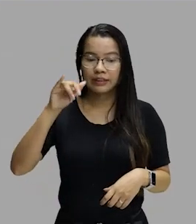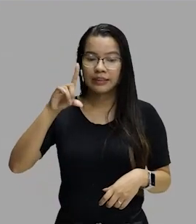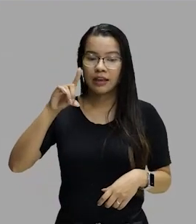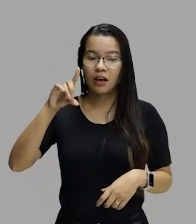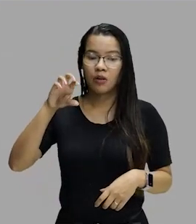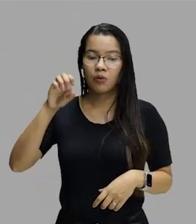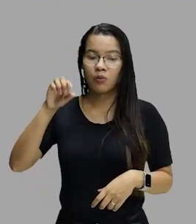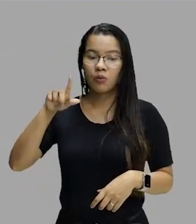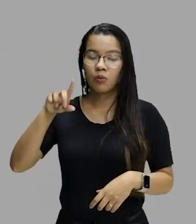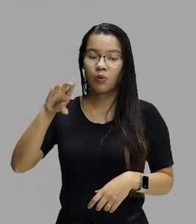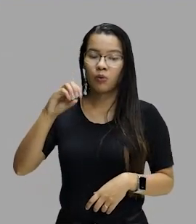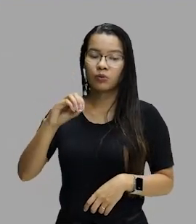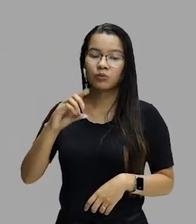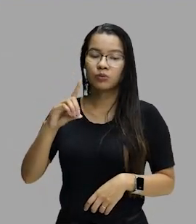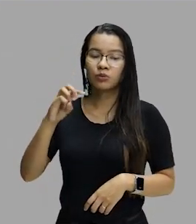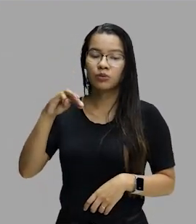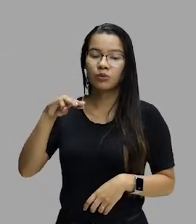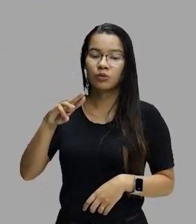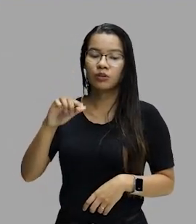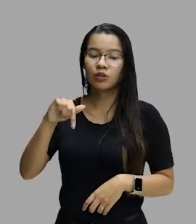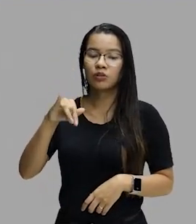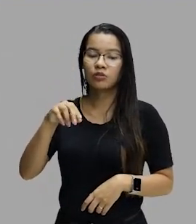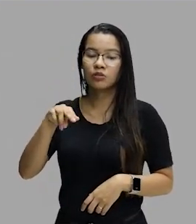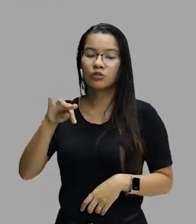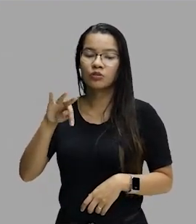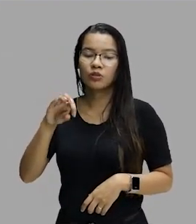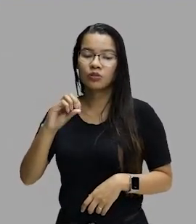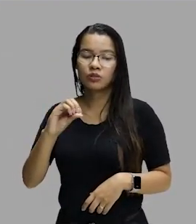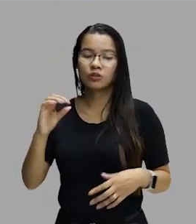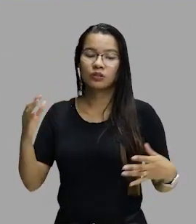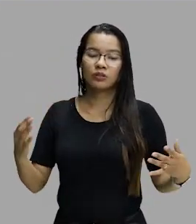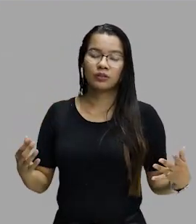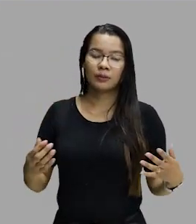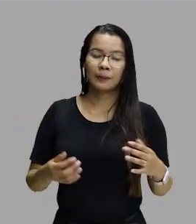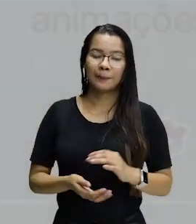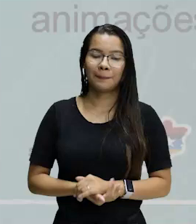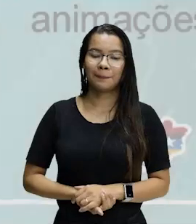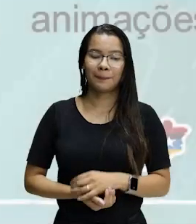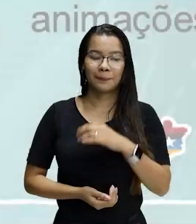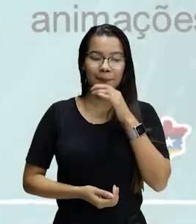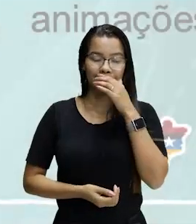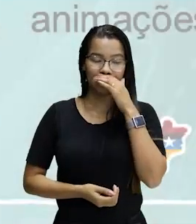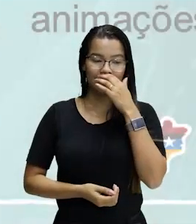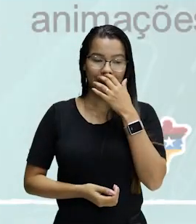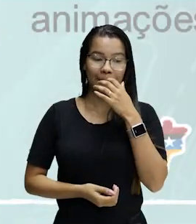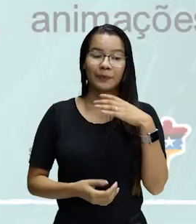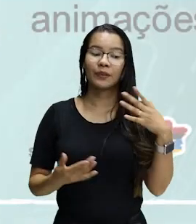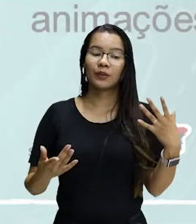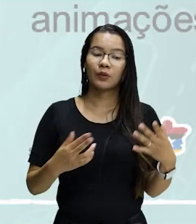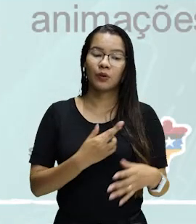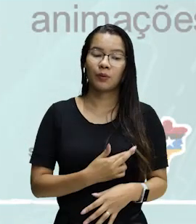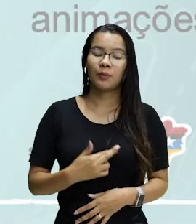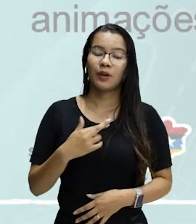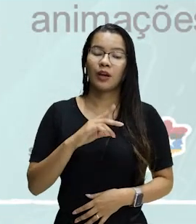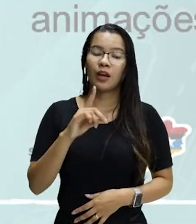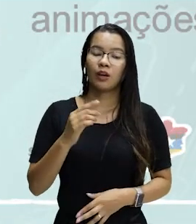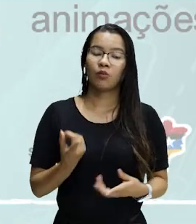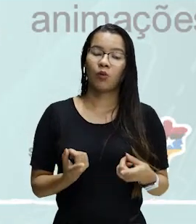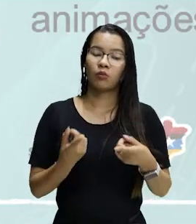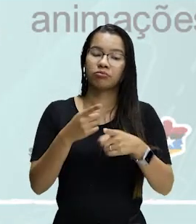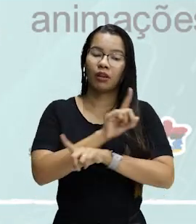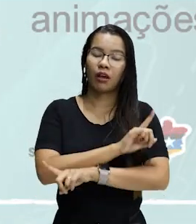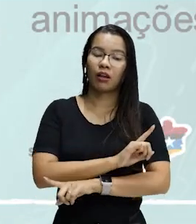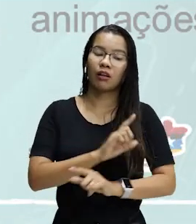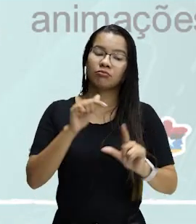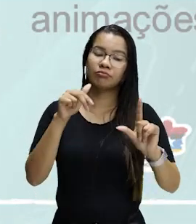E para nós, né, traduzido, Dom Quixote de la Mancha. O romance é contrário às